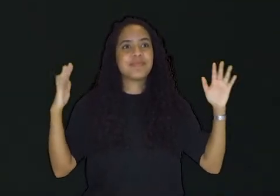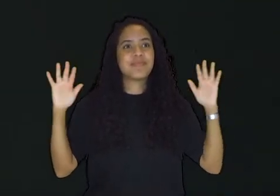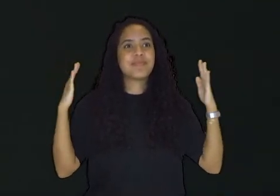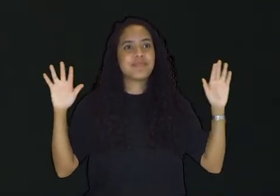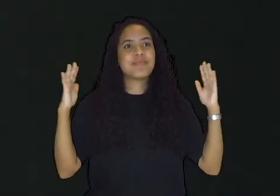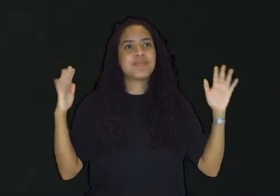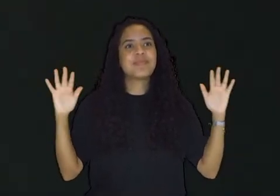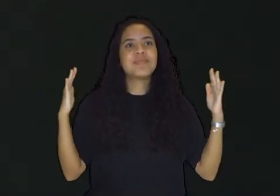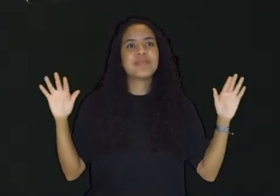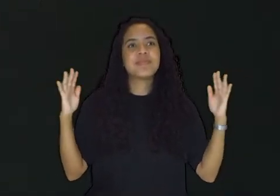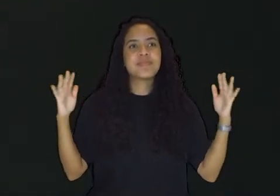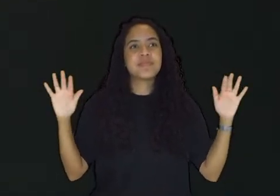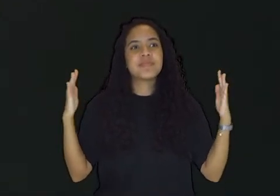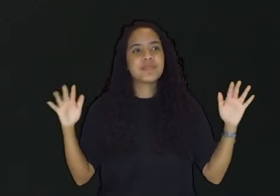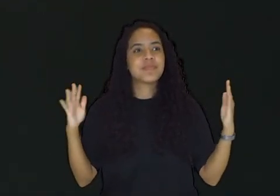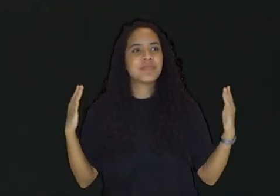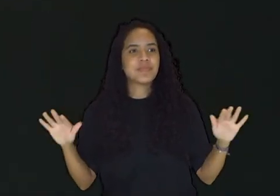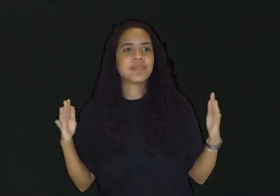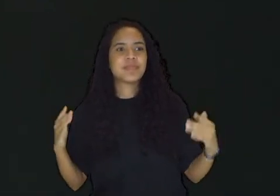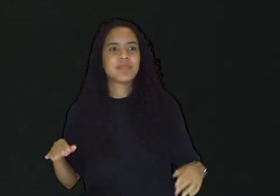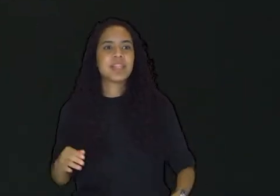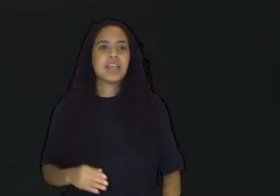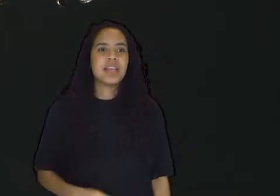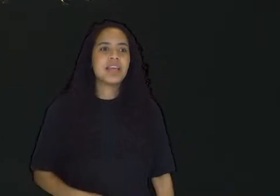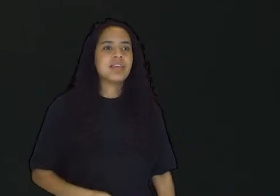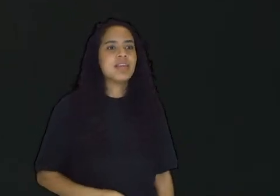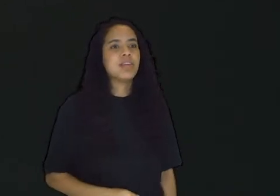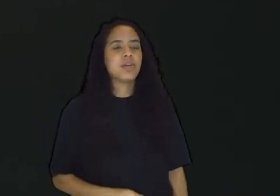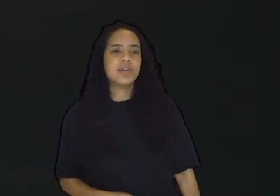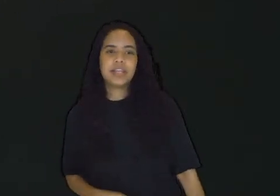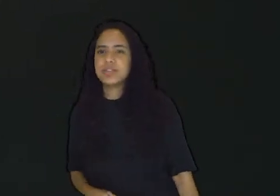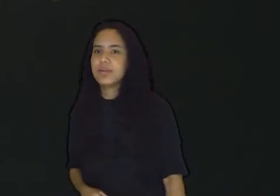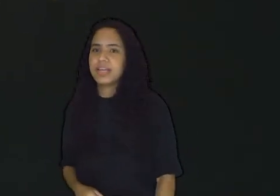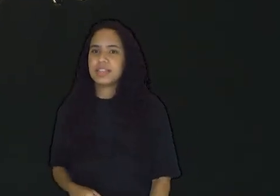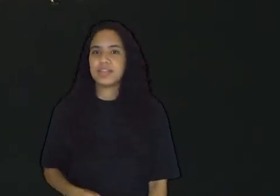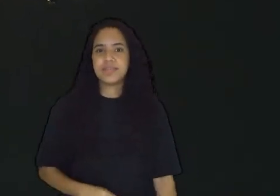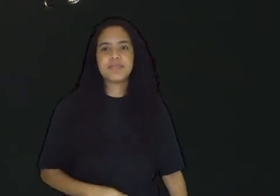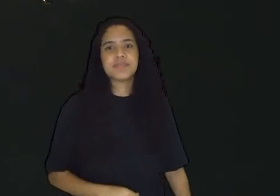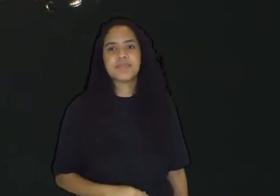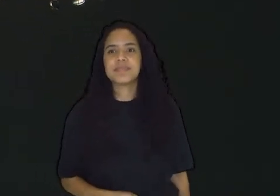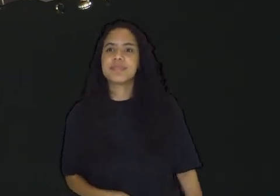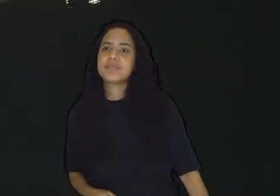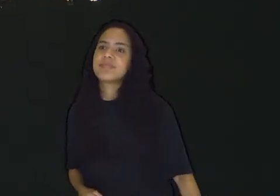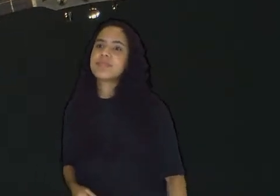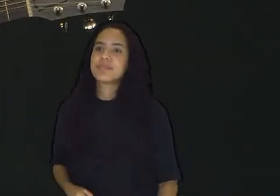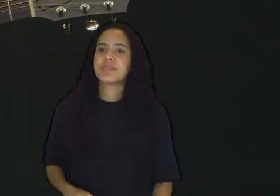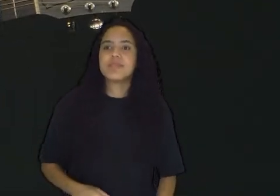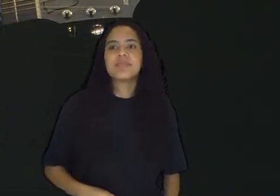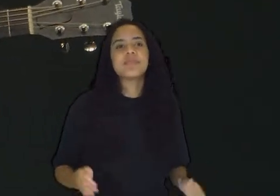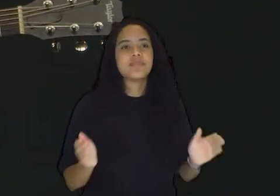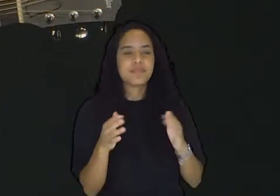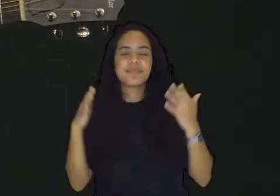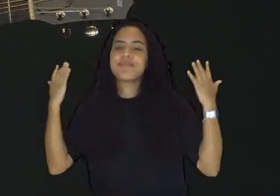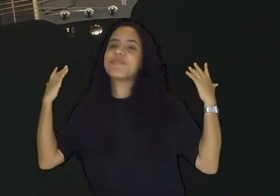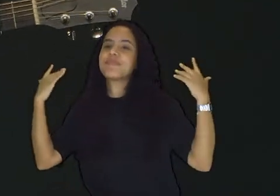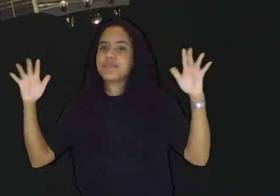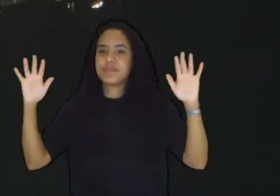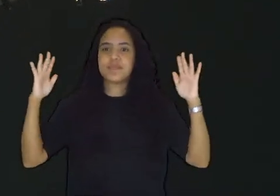Entrei teus átrios com louvores em meu coração. As palmas.